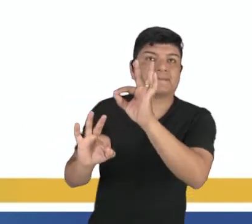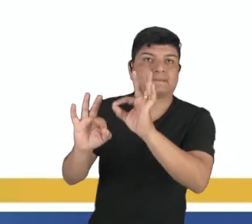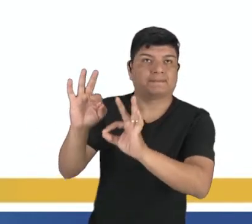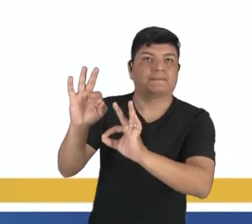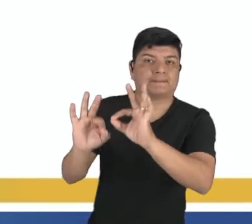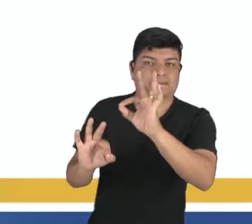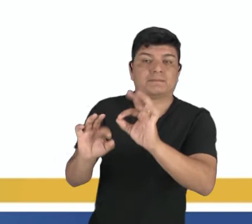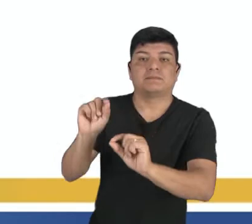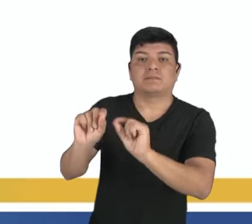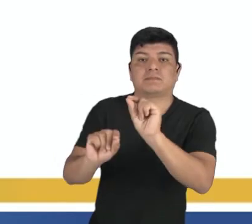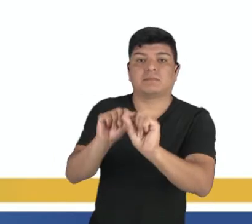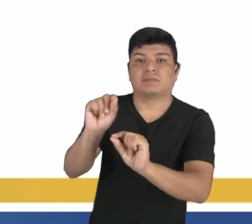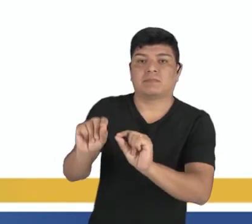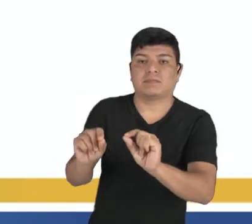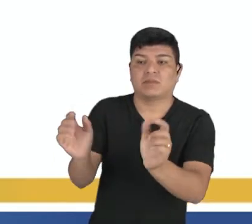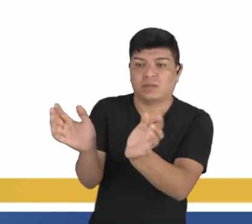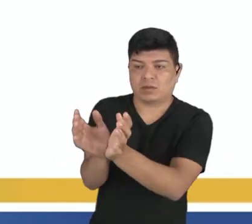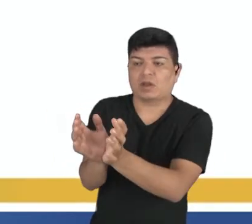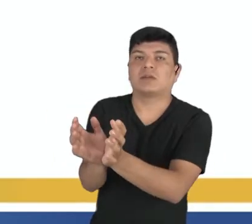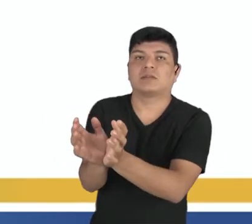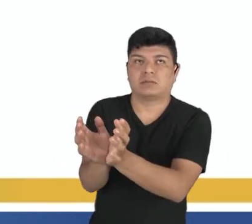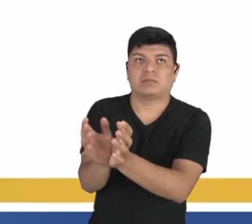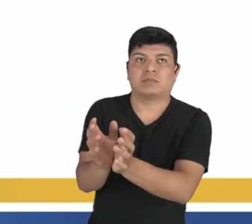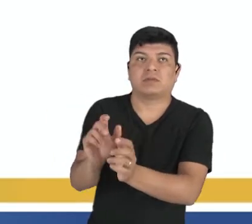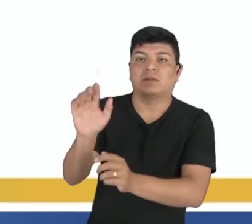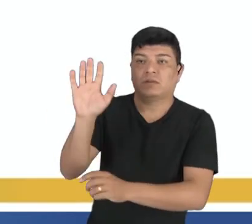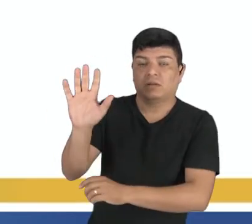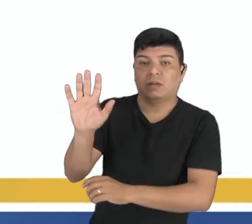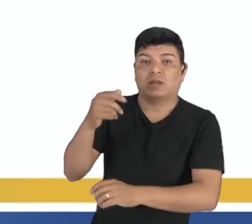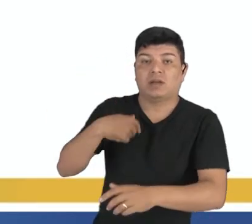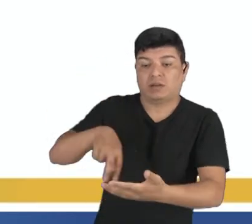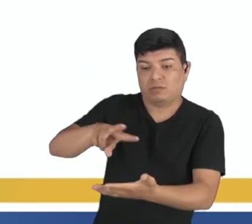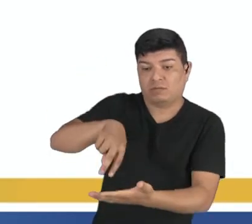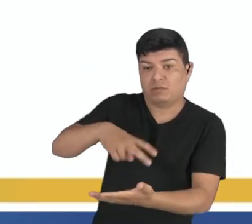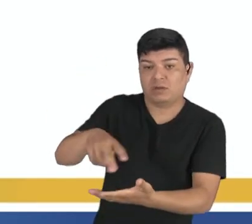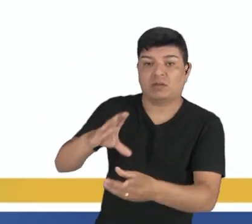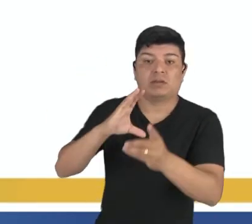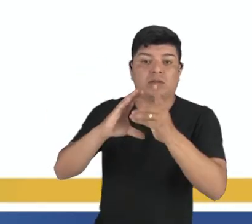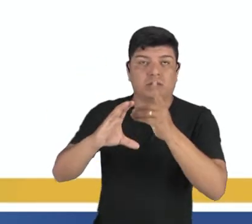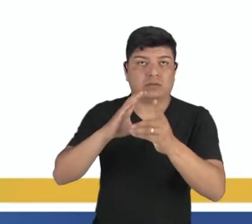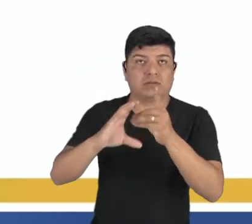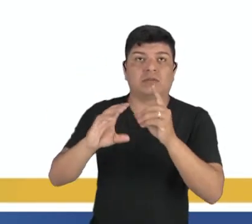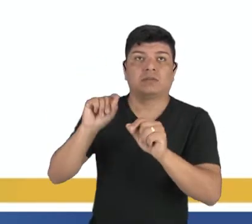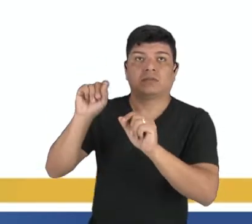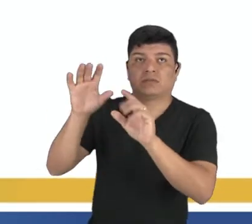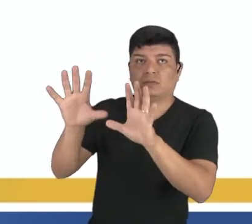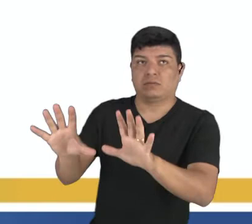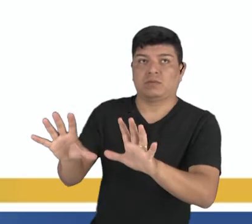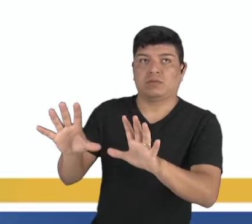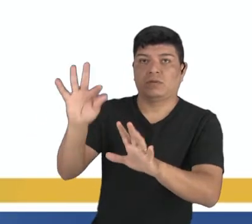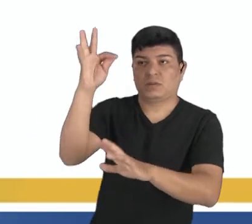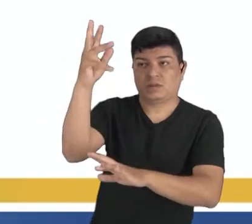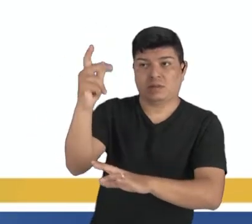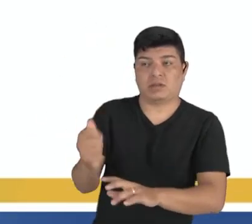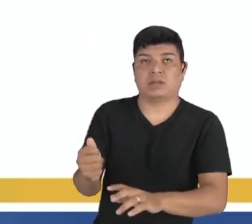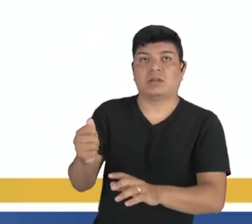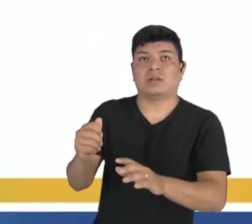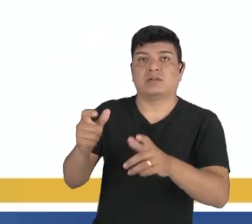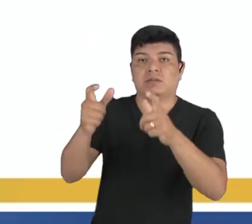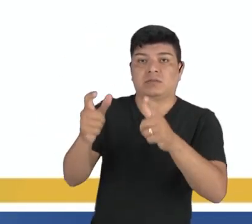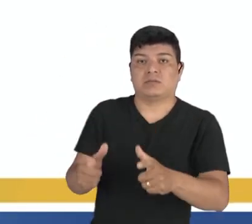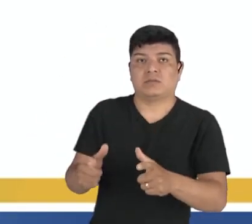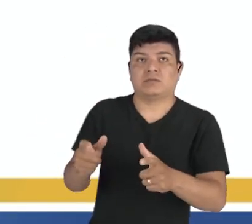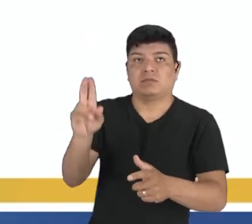essa dinâmica de equipe. No Arruaque, galerinha, é uma dança ritualística da região da África, onde